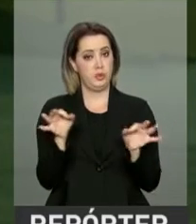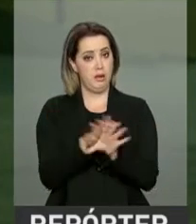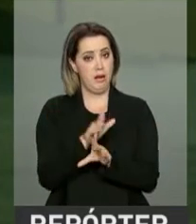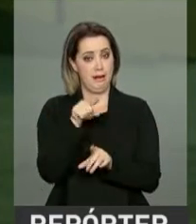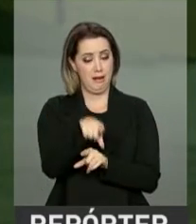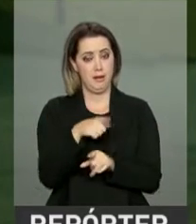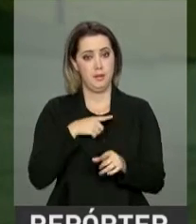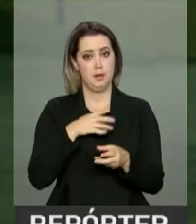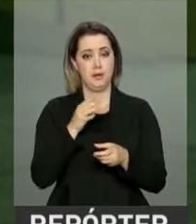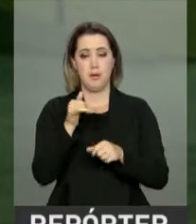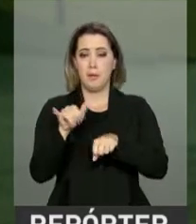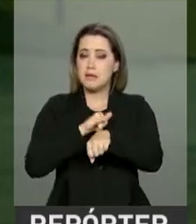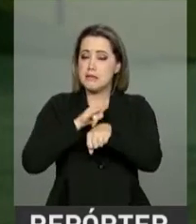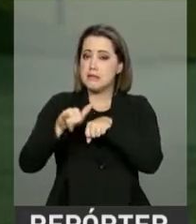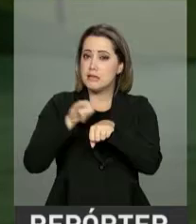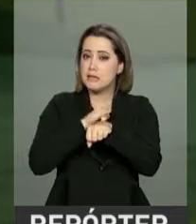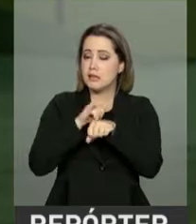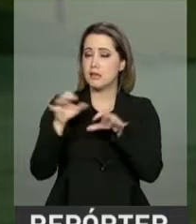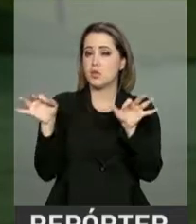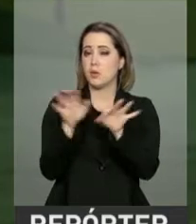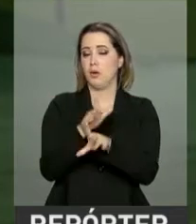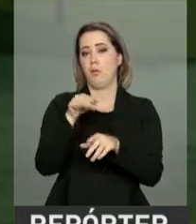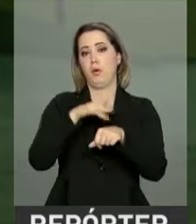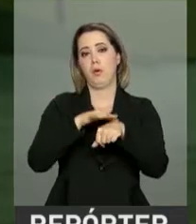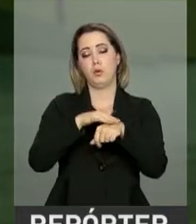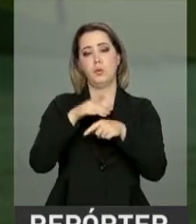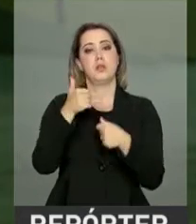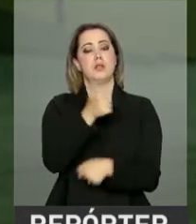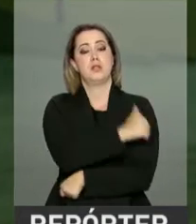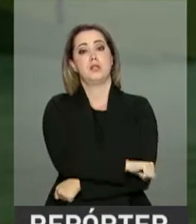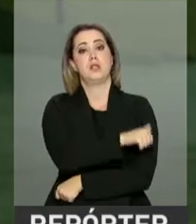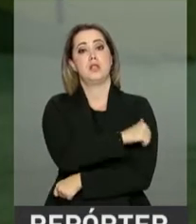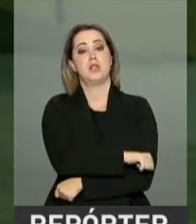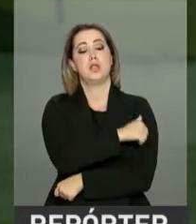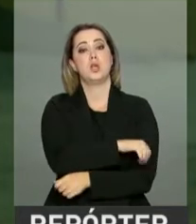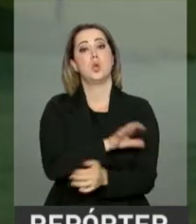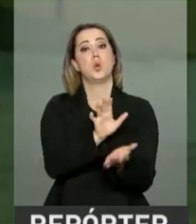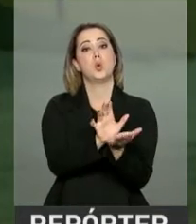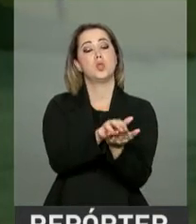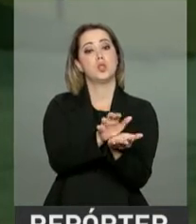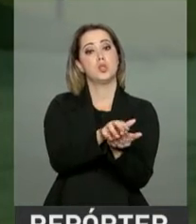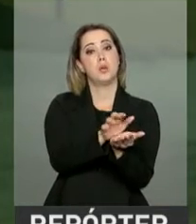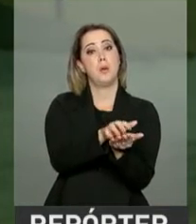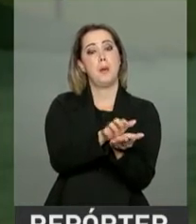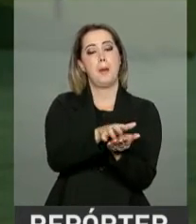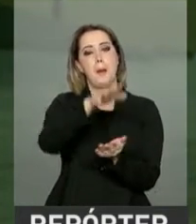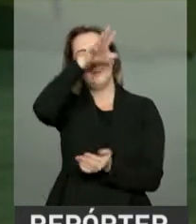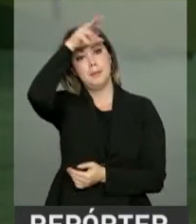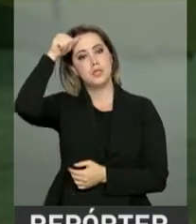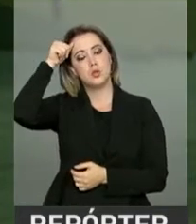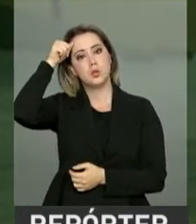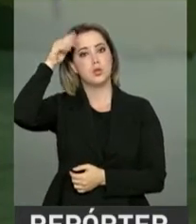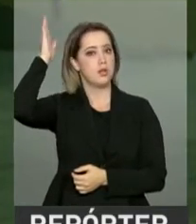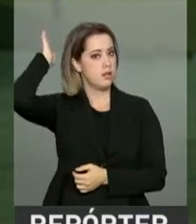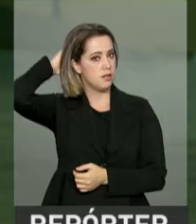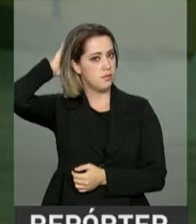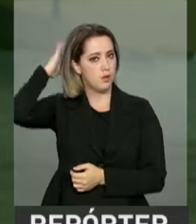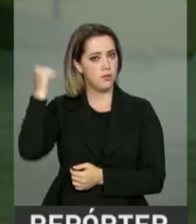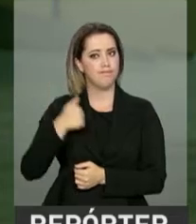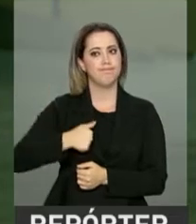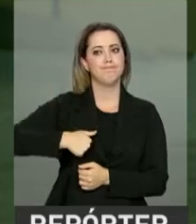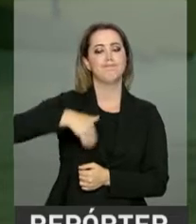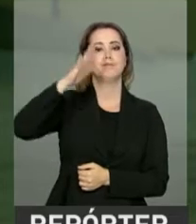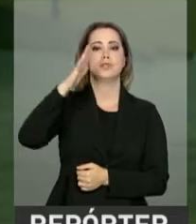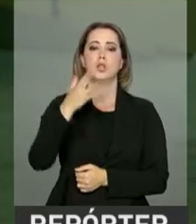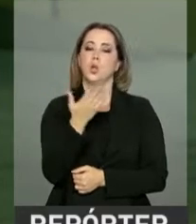define estratégias para acabar com a doença no país. Rio de Janeiro, Pernambuco, Amazonas e Pará são os estados que apresentam os maiores